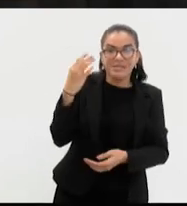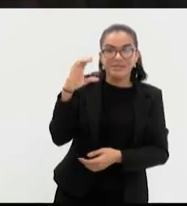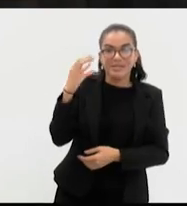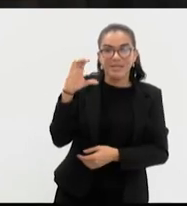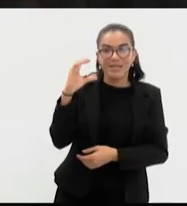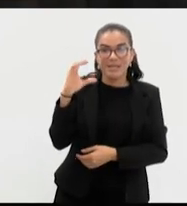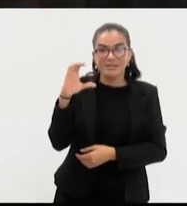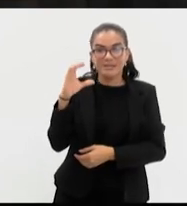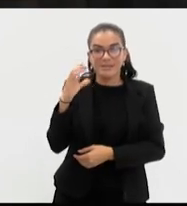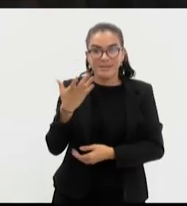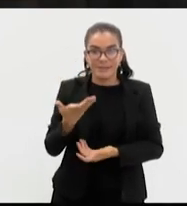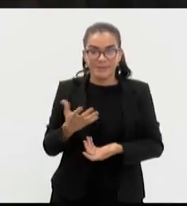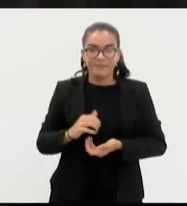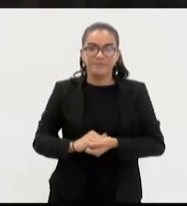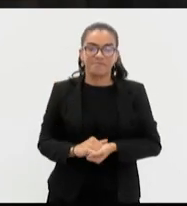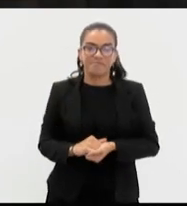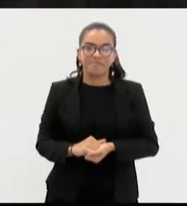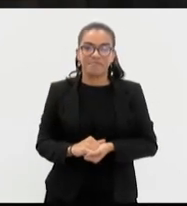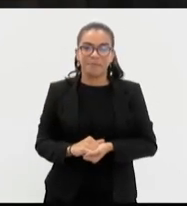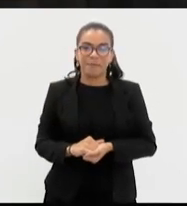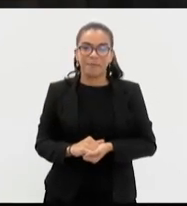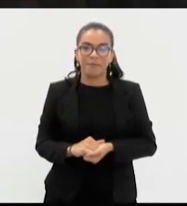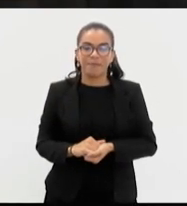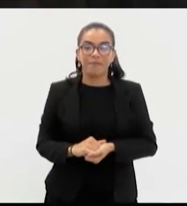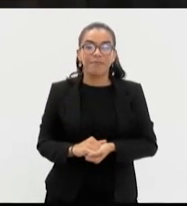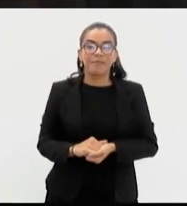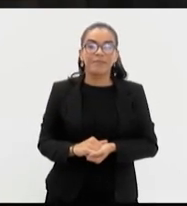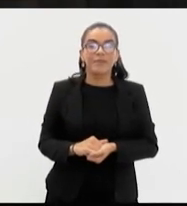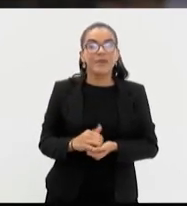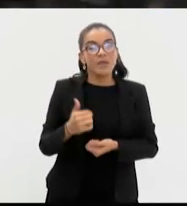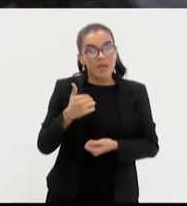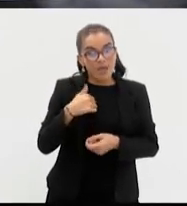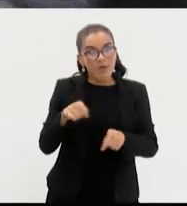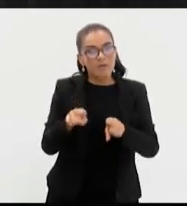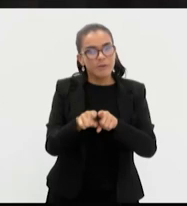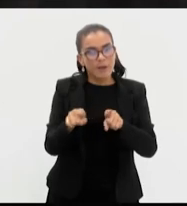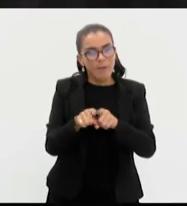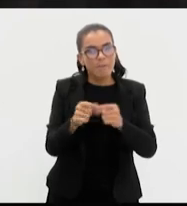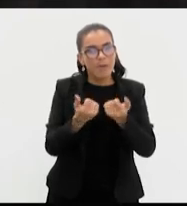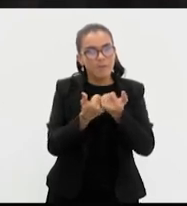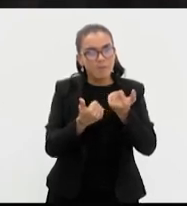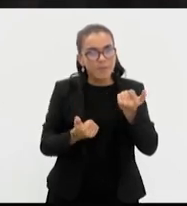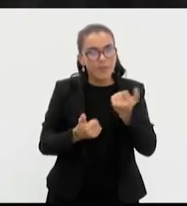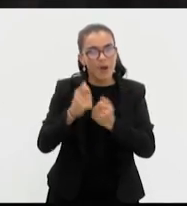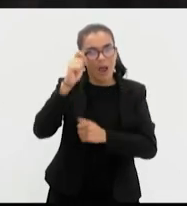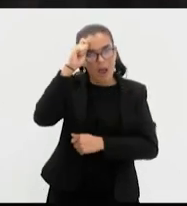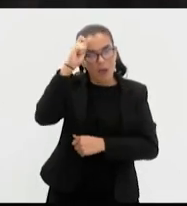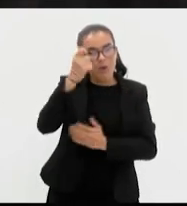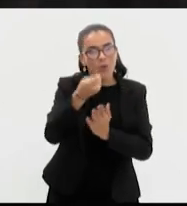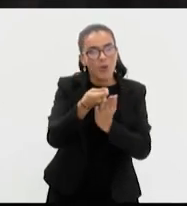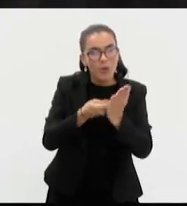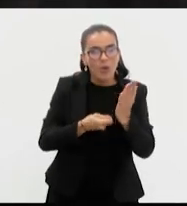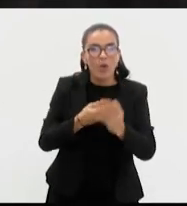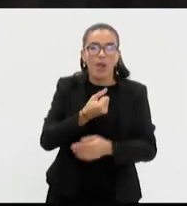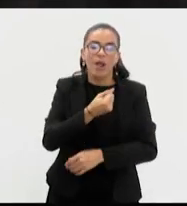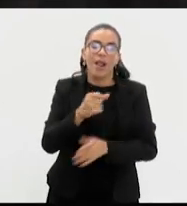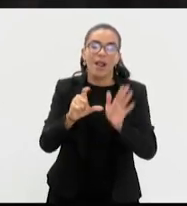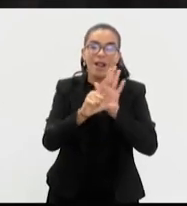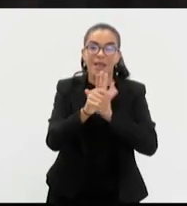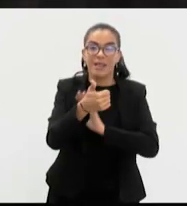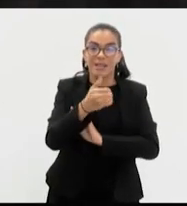mas não para aí fui coautor com vossa excelência da lei